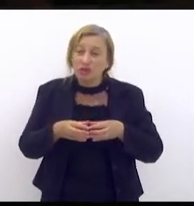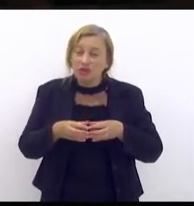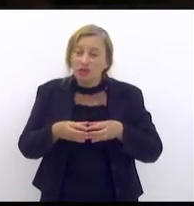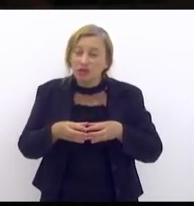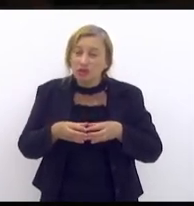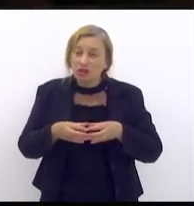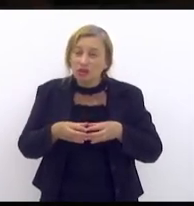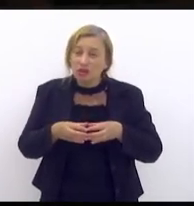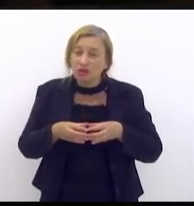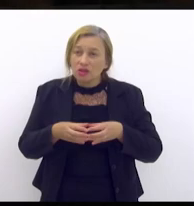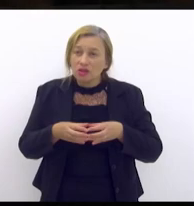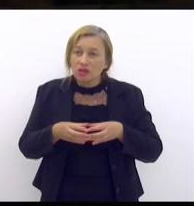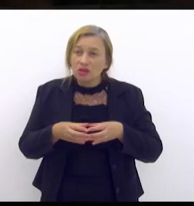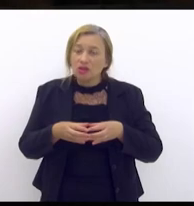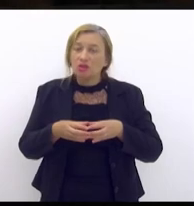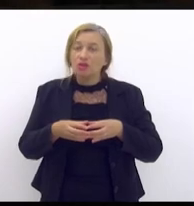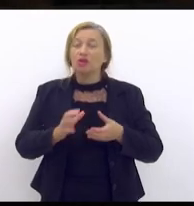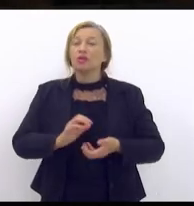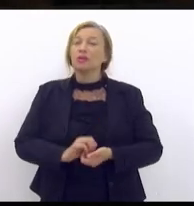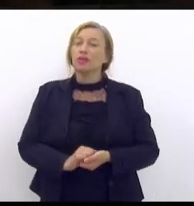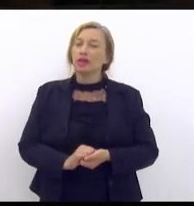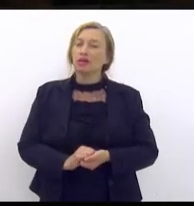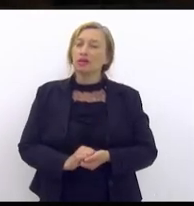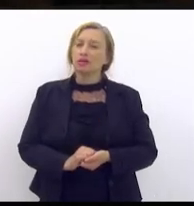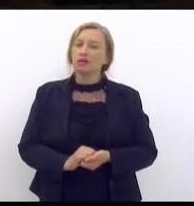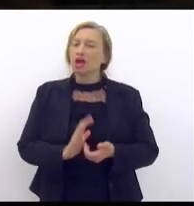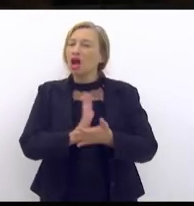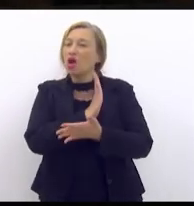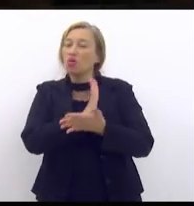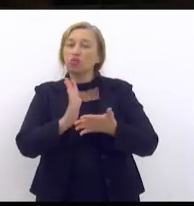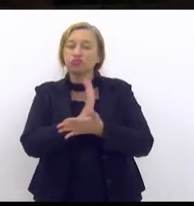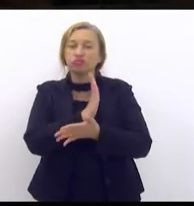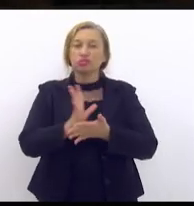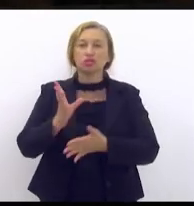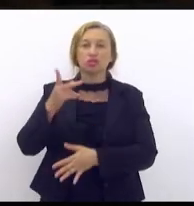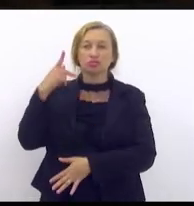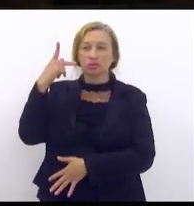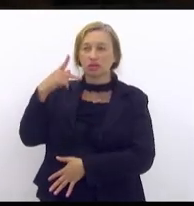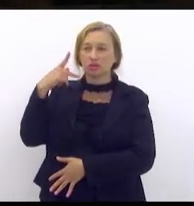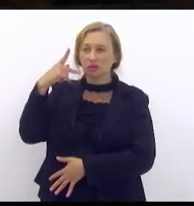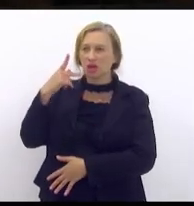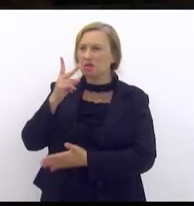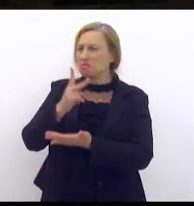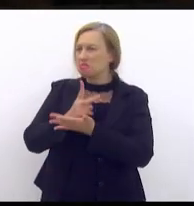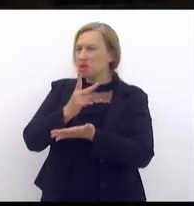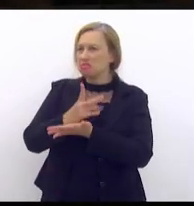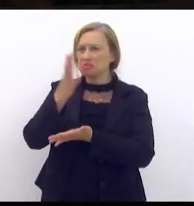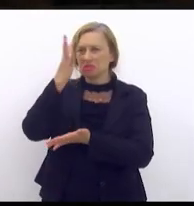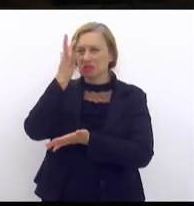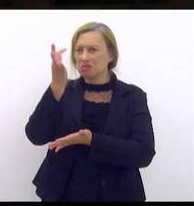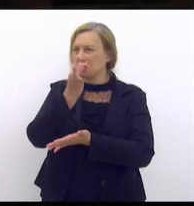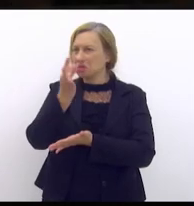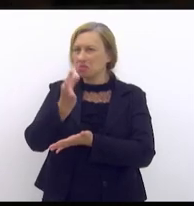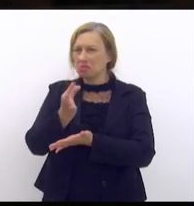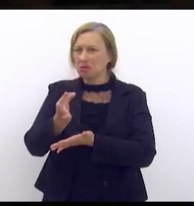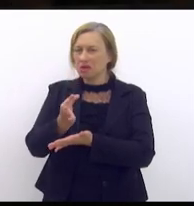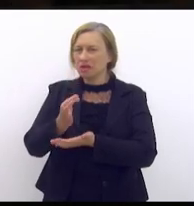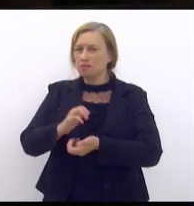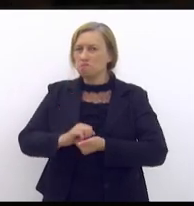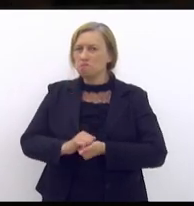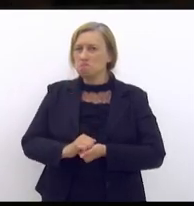Jung, inconsciente coletivo, de alguns parlamentares, mesmo sem saberem, é